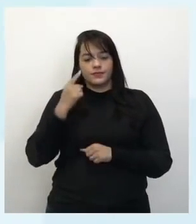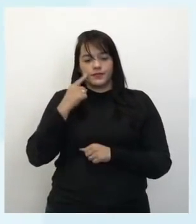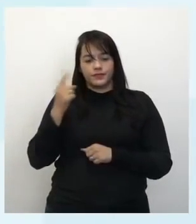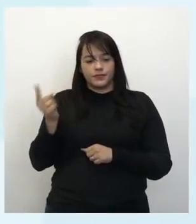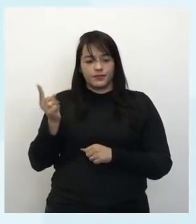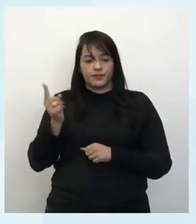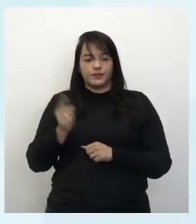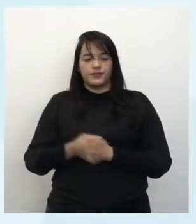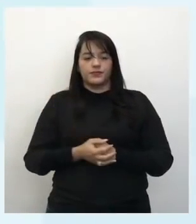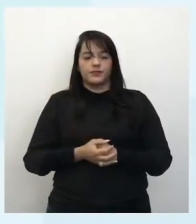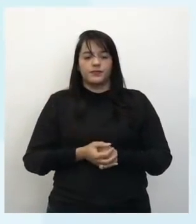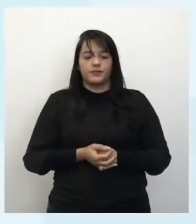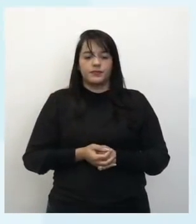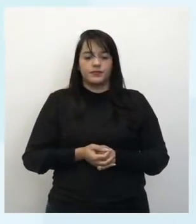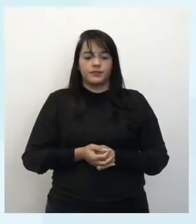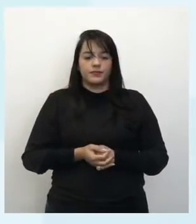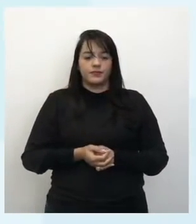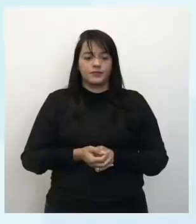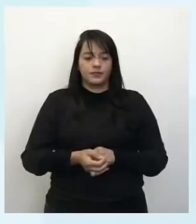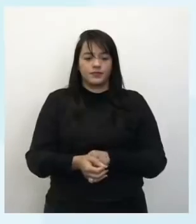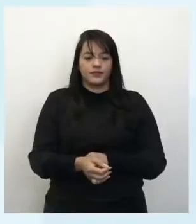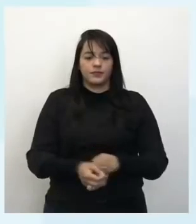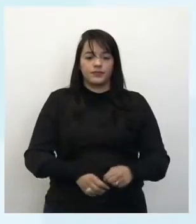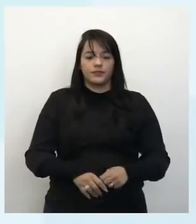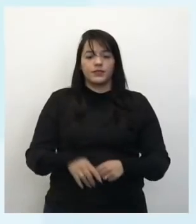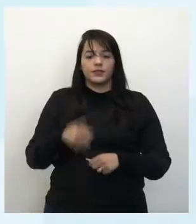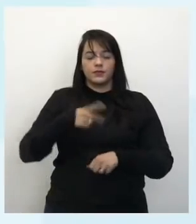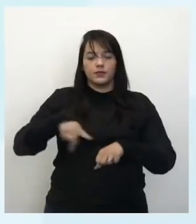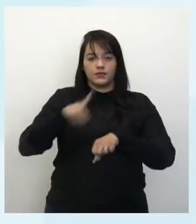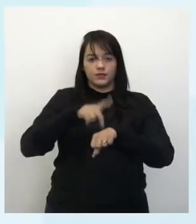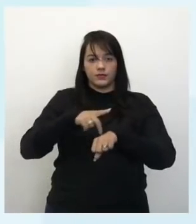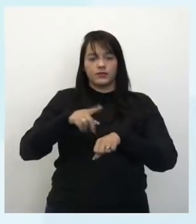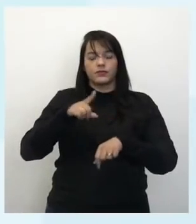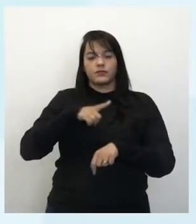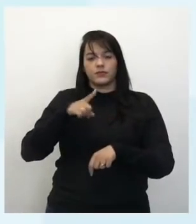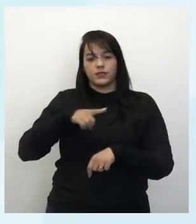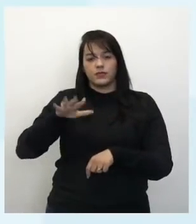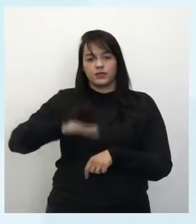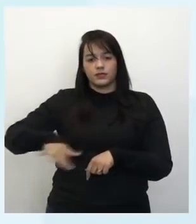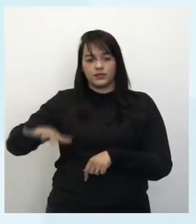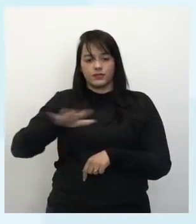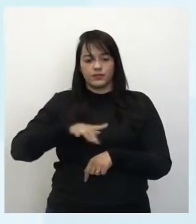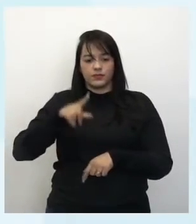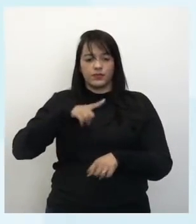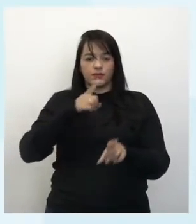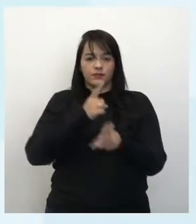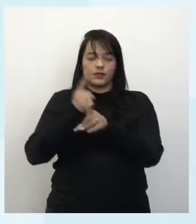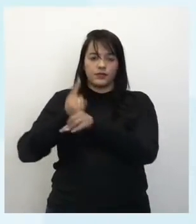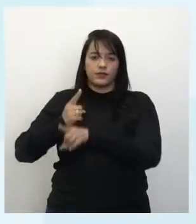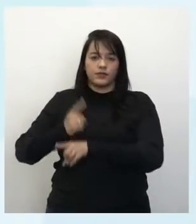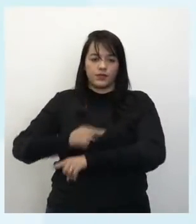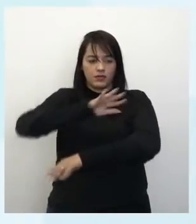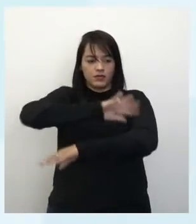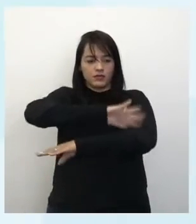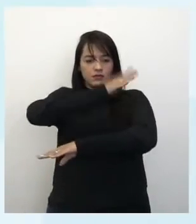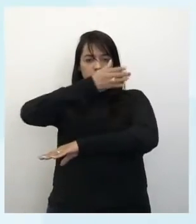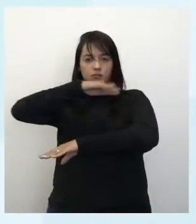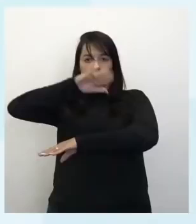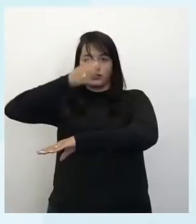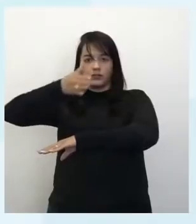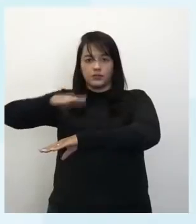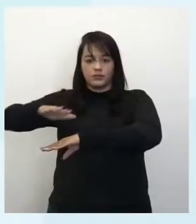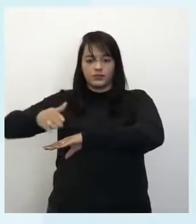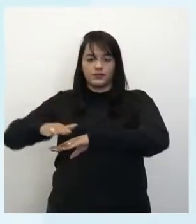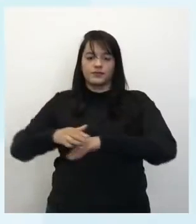the Australian are the Australian Alps. Então, no sudeste estão os Alpes da Austrália. Der